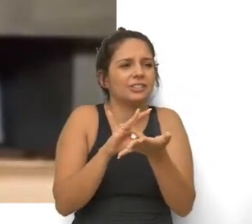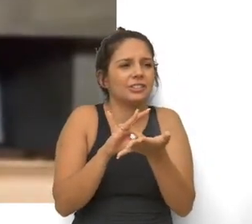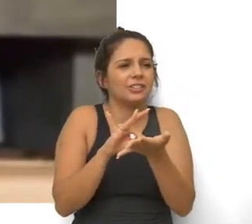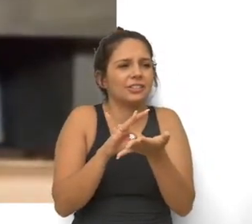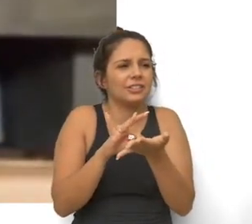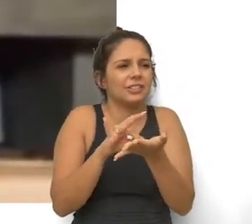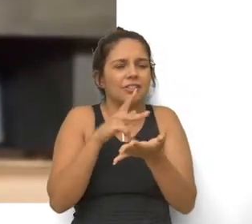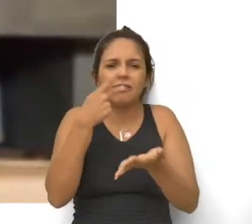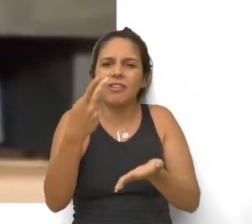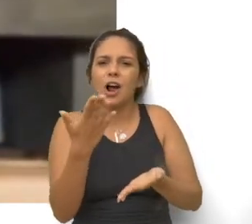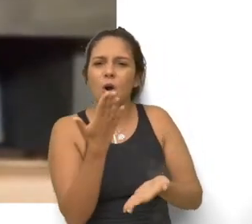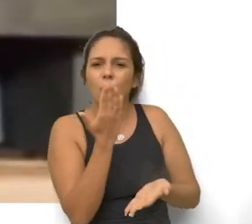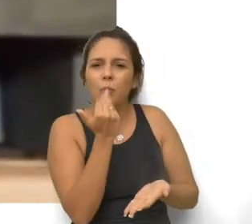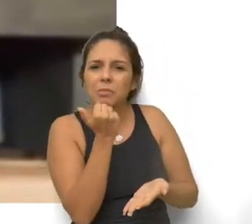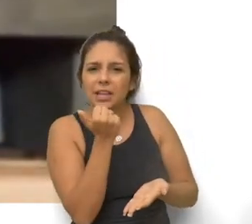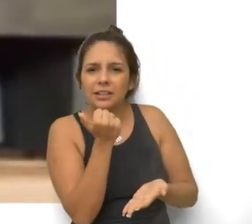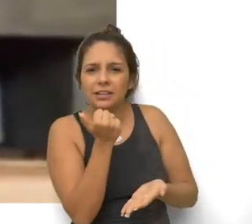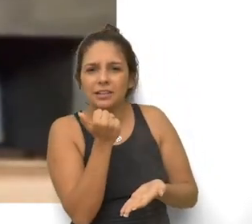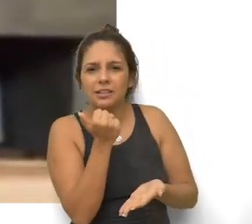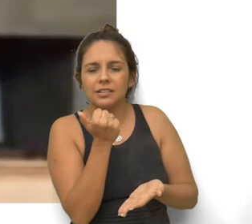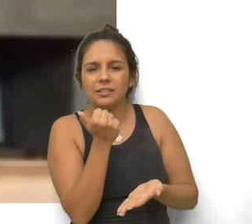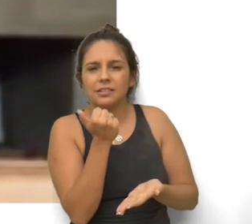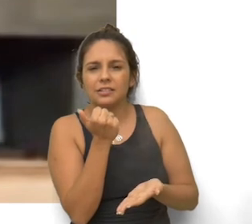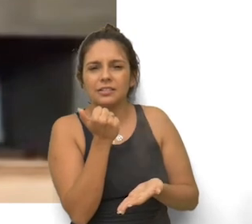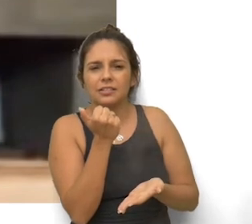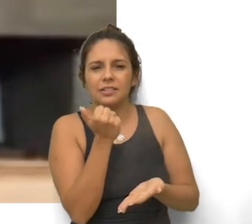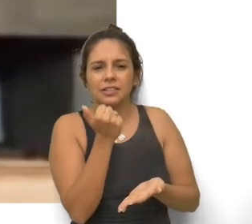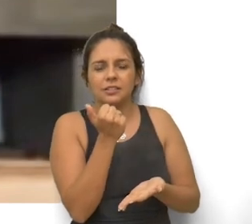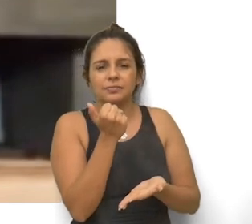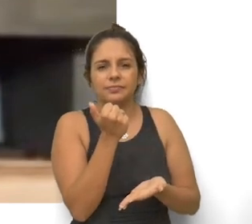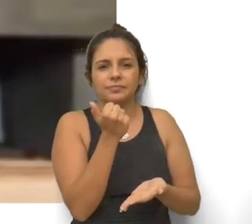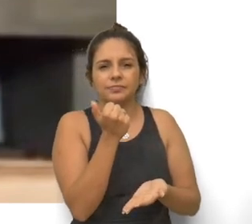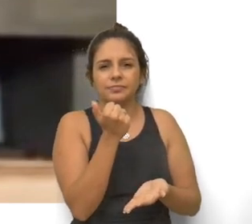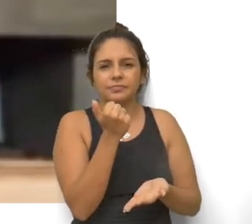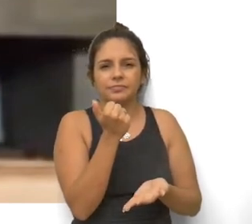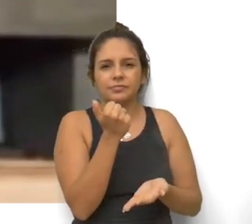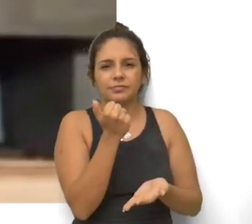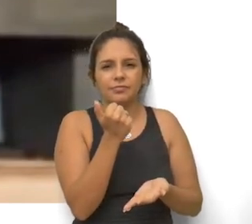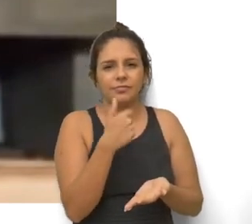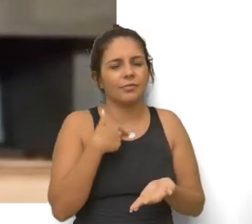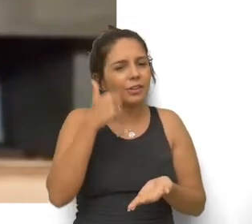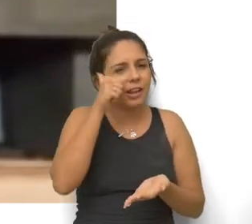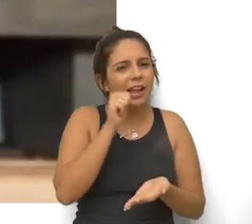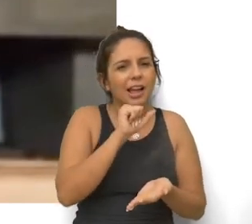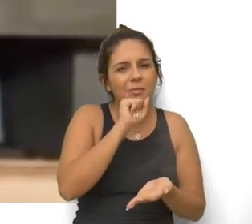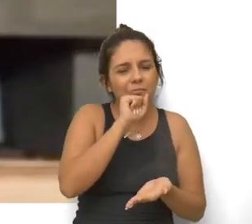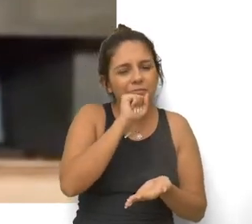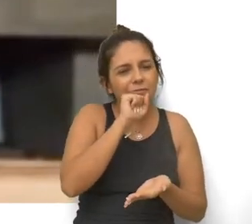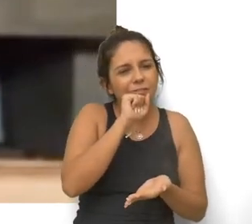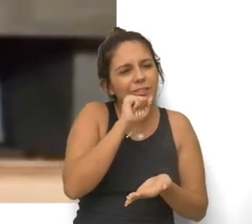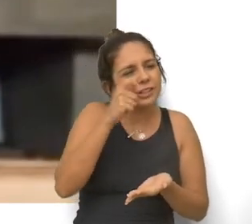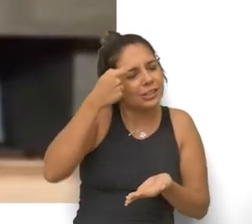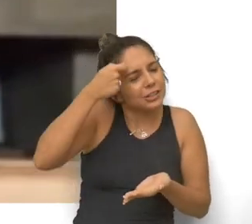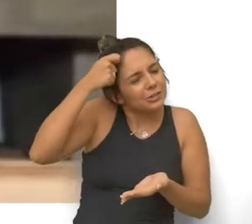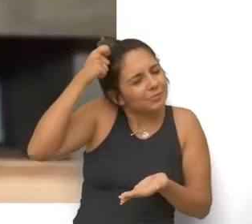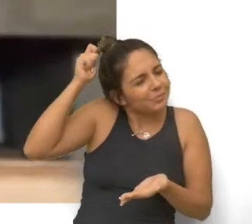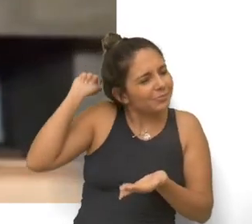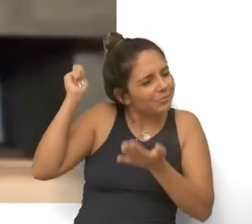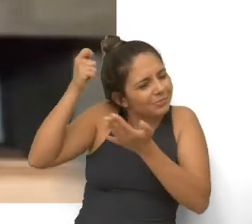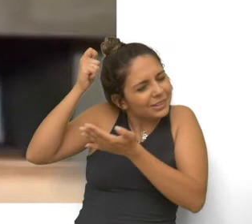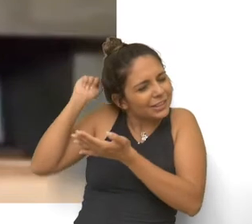Fala-se de comida. Ou então... quando minha mãe me penteia, machuca.